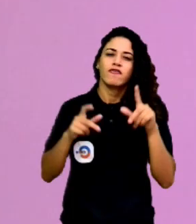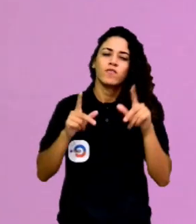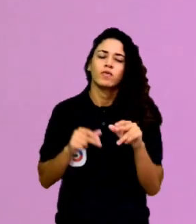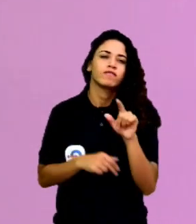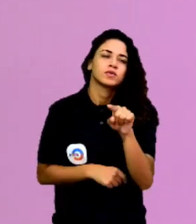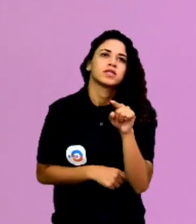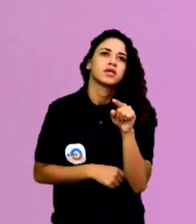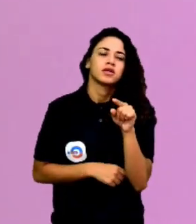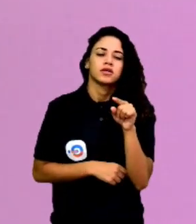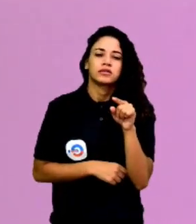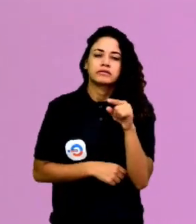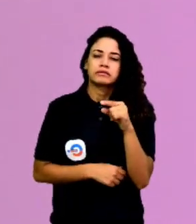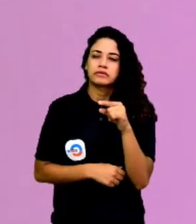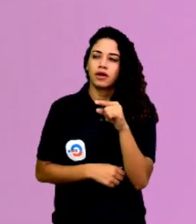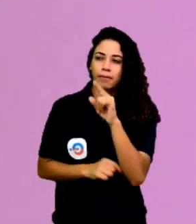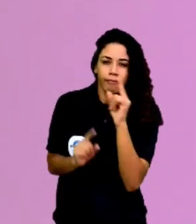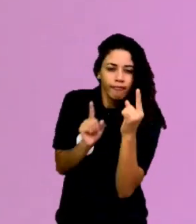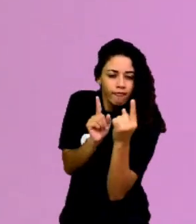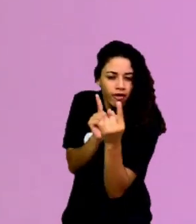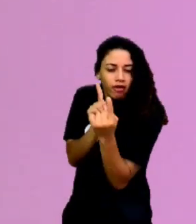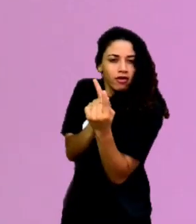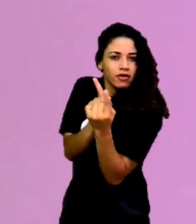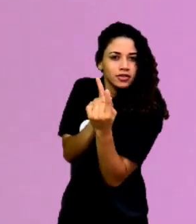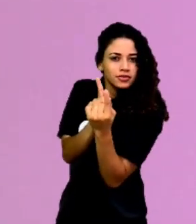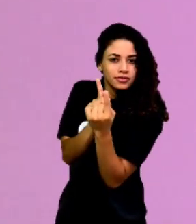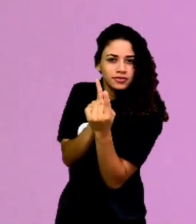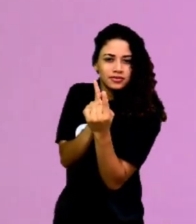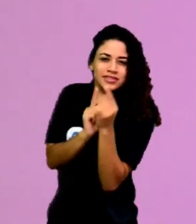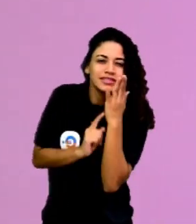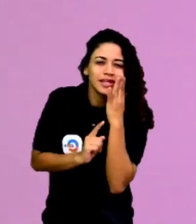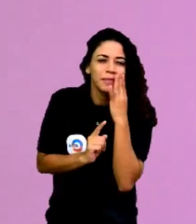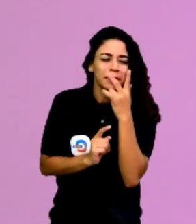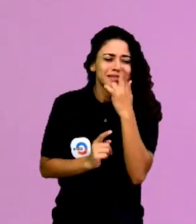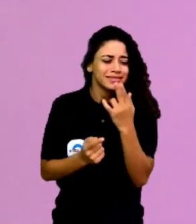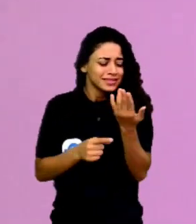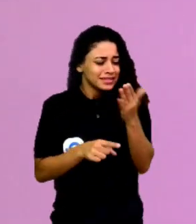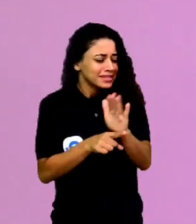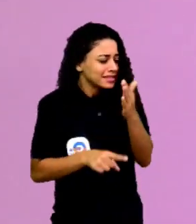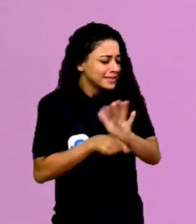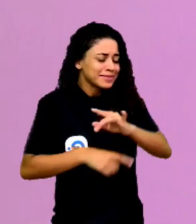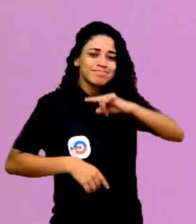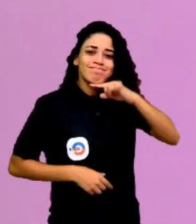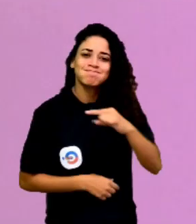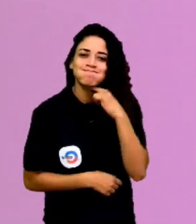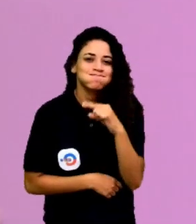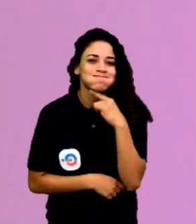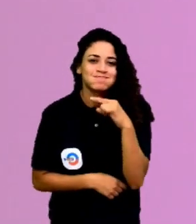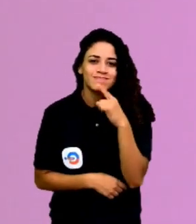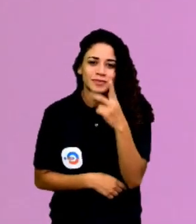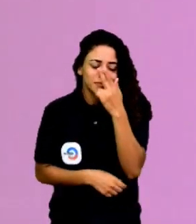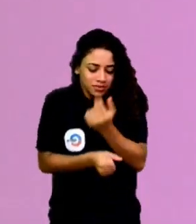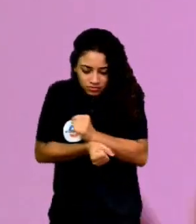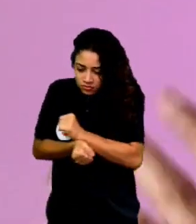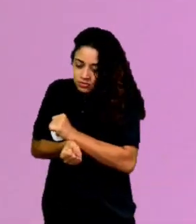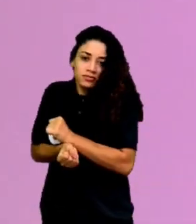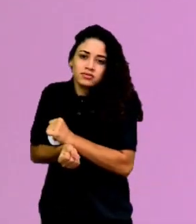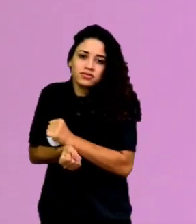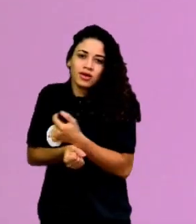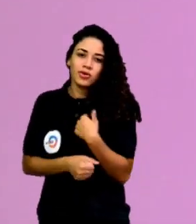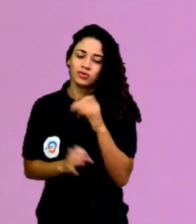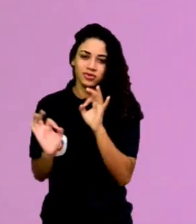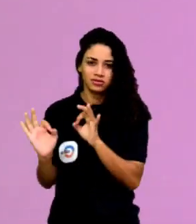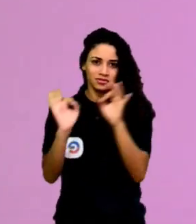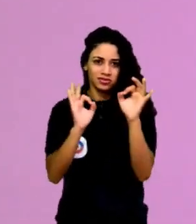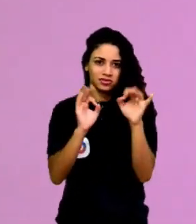ali, próximo e impotente, porque você não consegue fazer nada. Como eu estou aqui como espectadora e estava